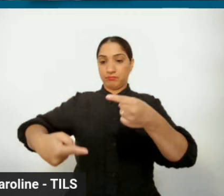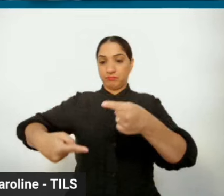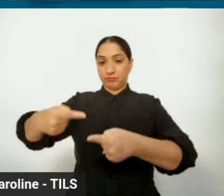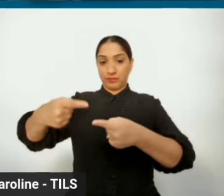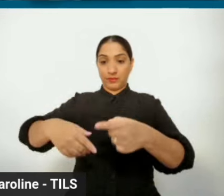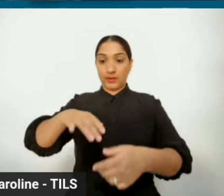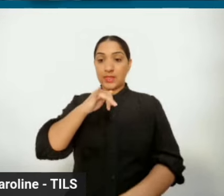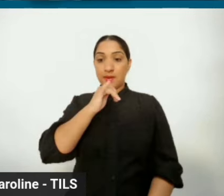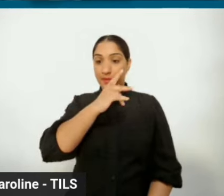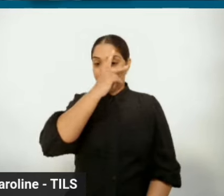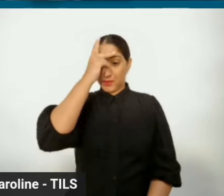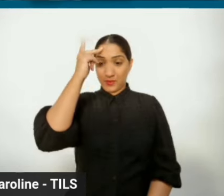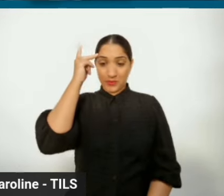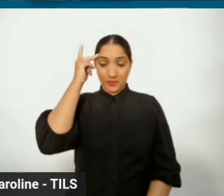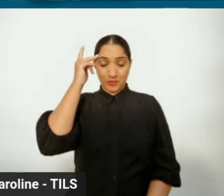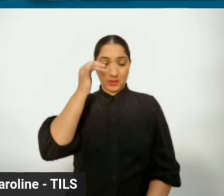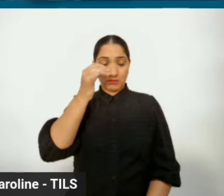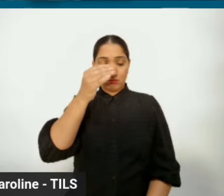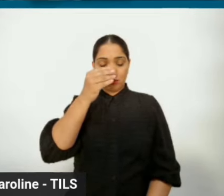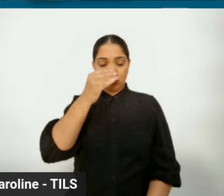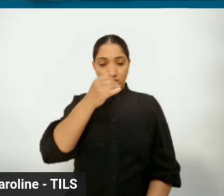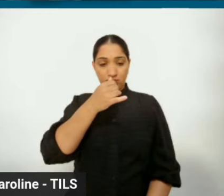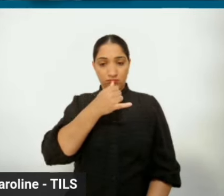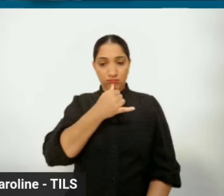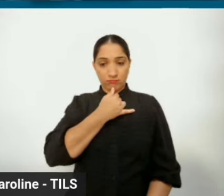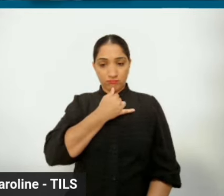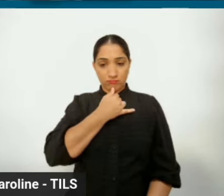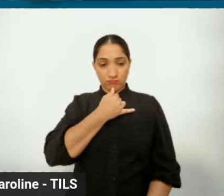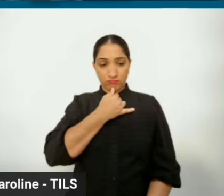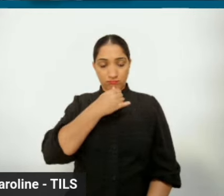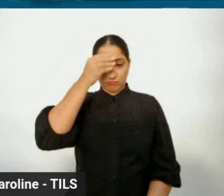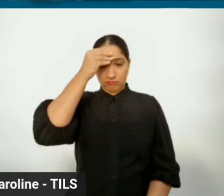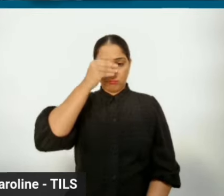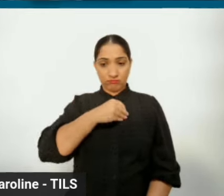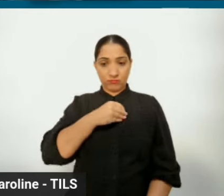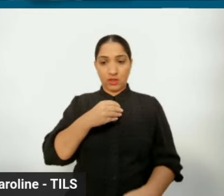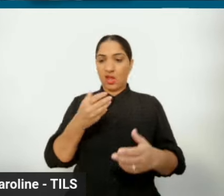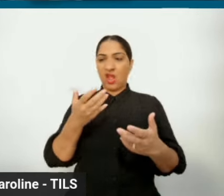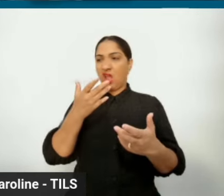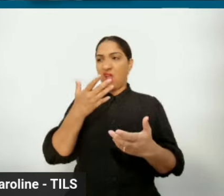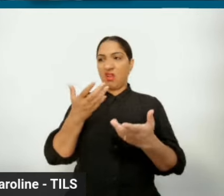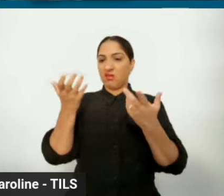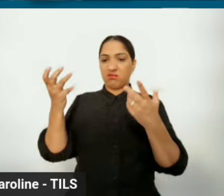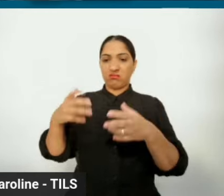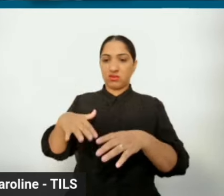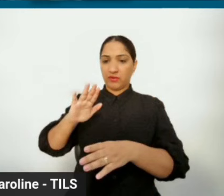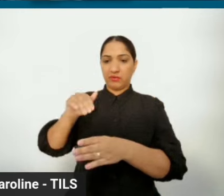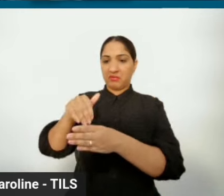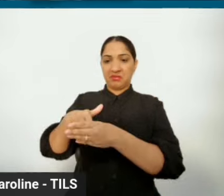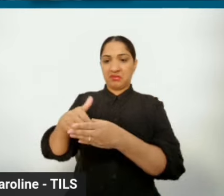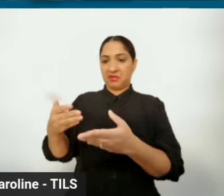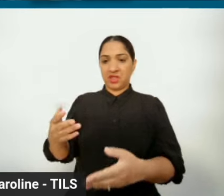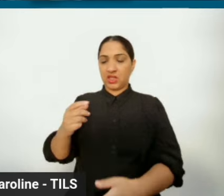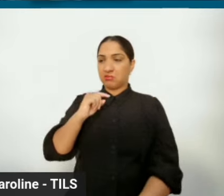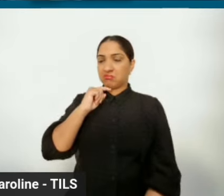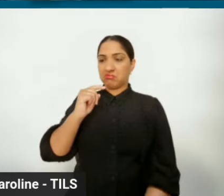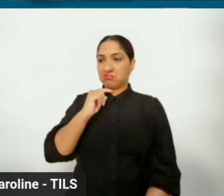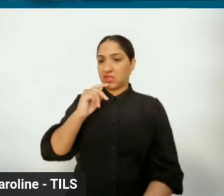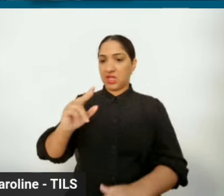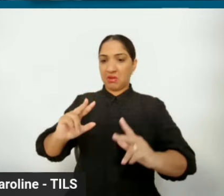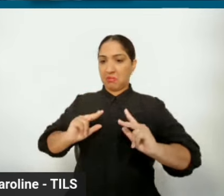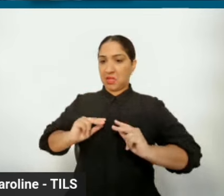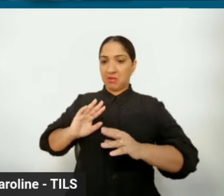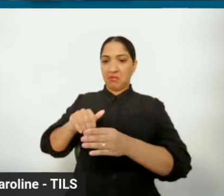estar desanimada com a política e achar que não deve votar. Não vou votar, ninguém merece o meu voto,